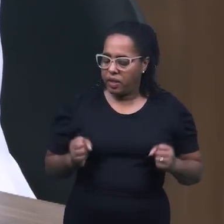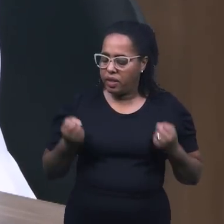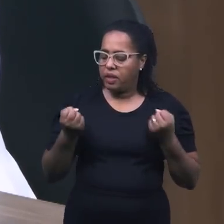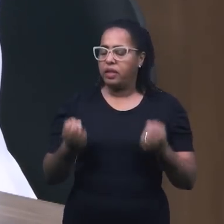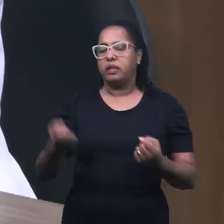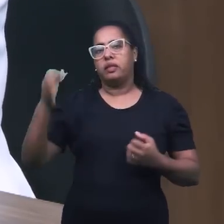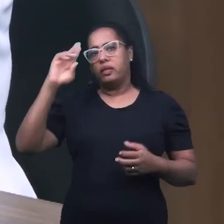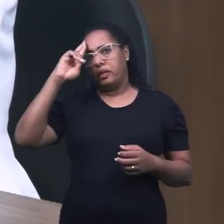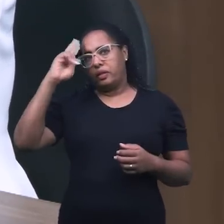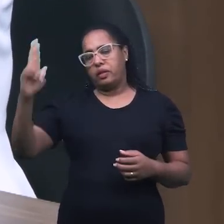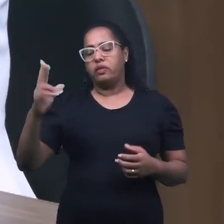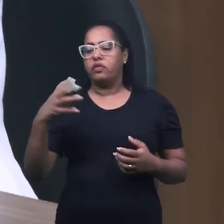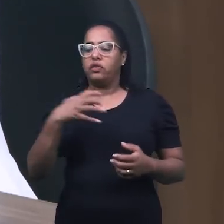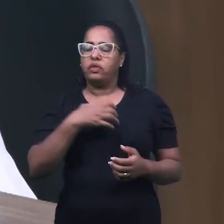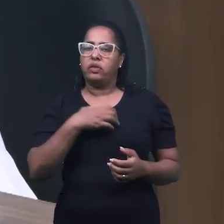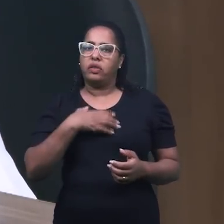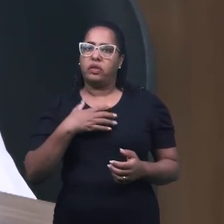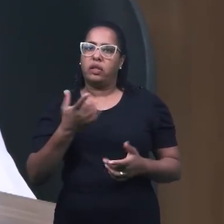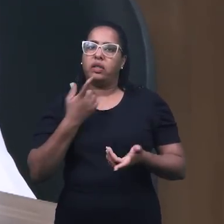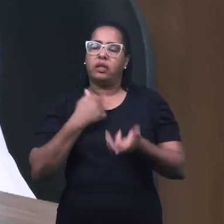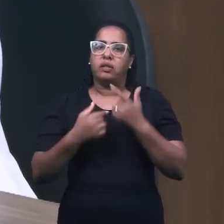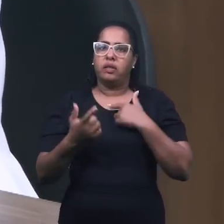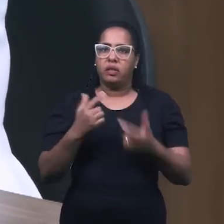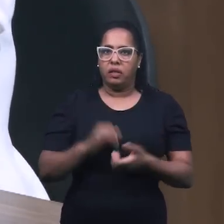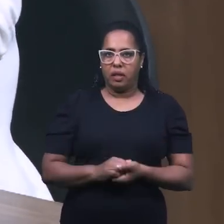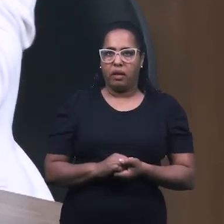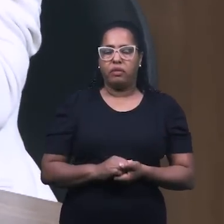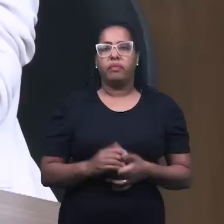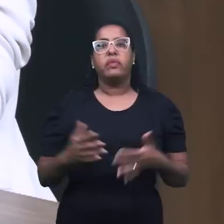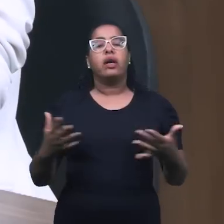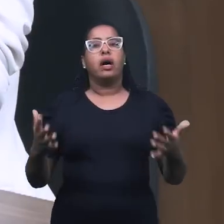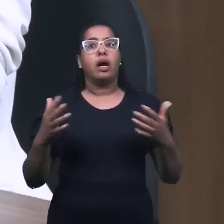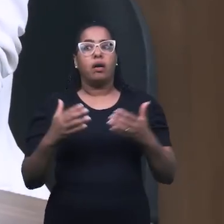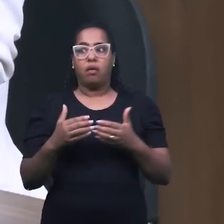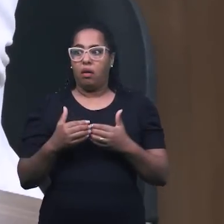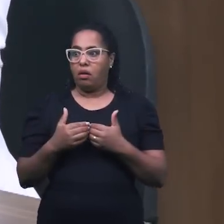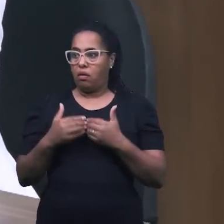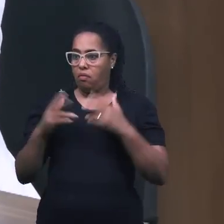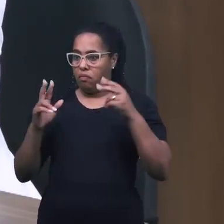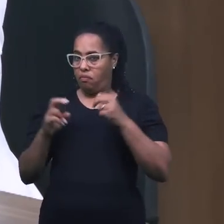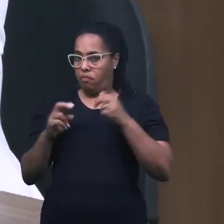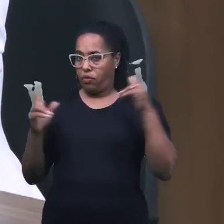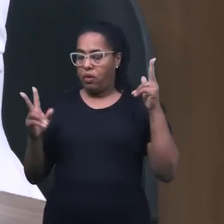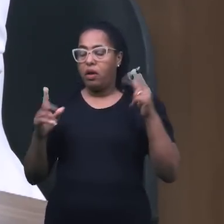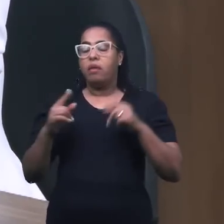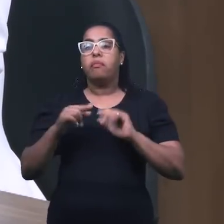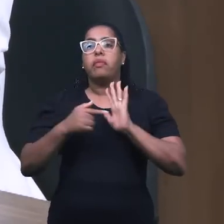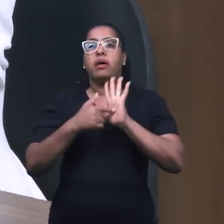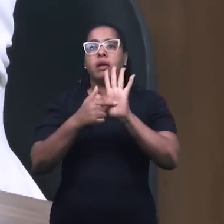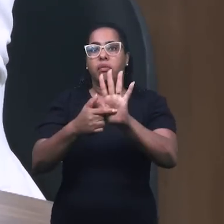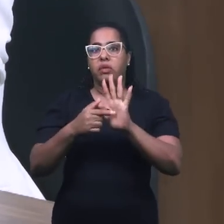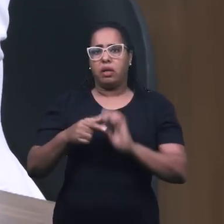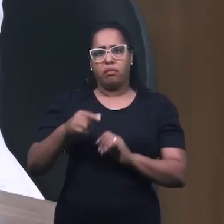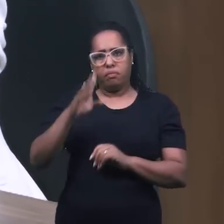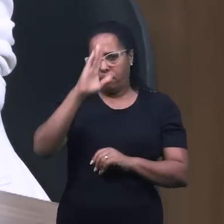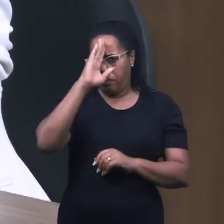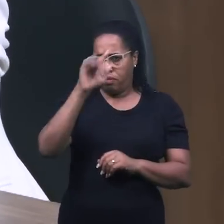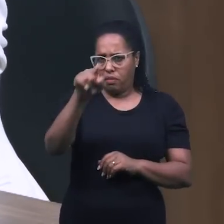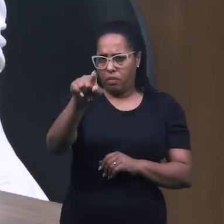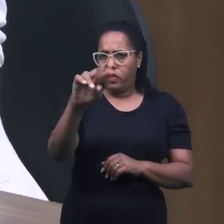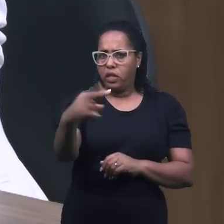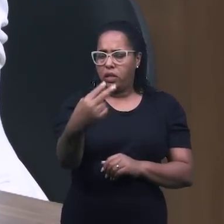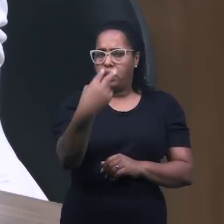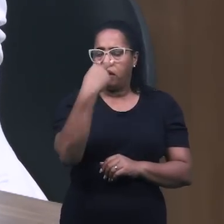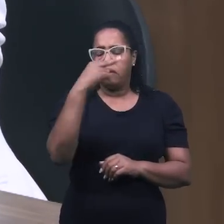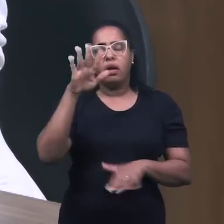se dedicando ao Senhor da forma como ele queria. E eu abro agora espaço para dizer para os irmãos que, principalmente você que